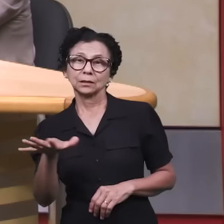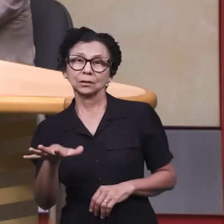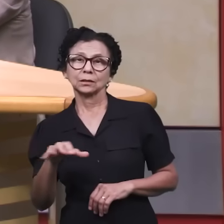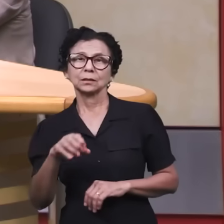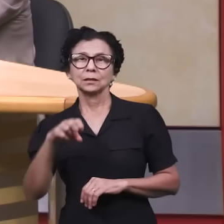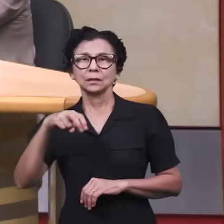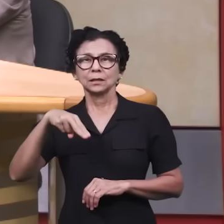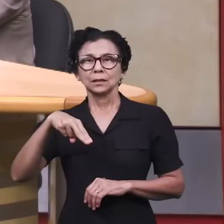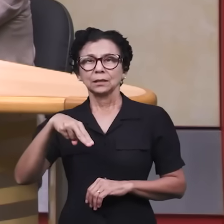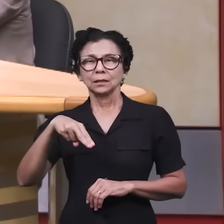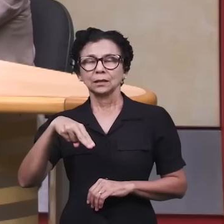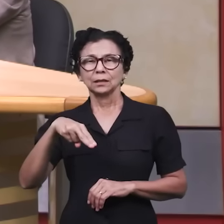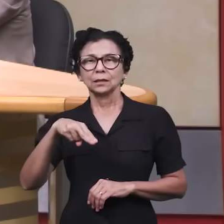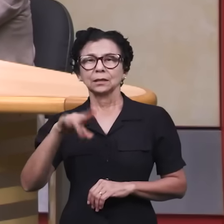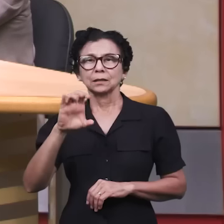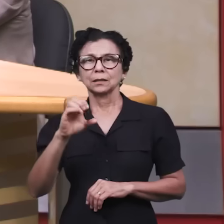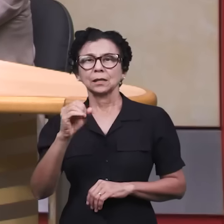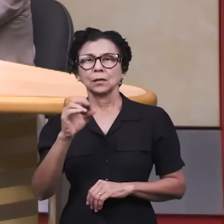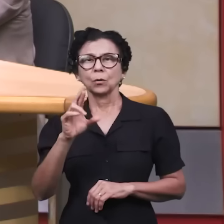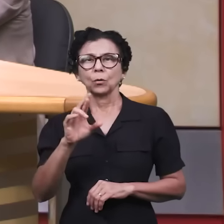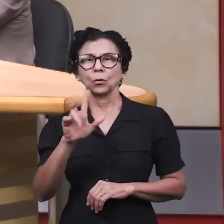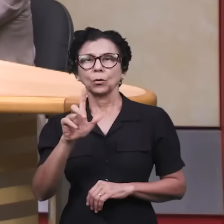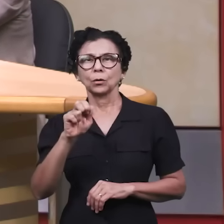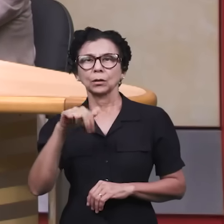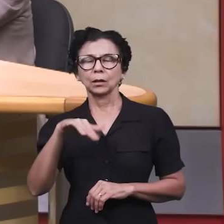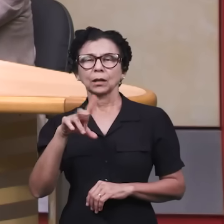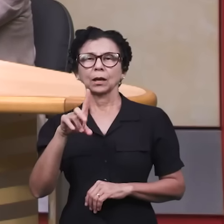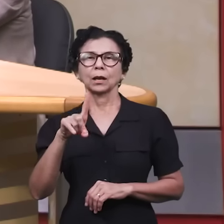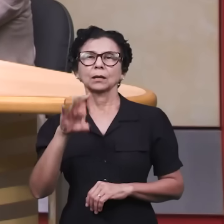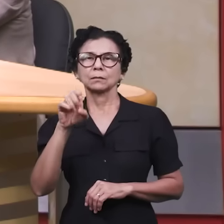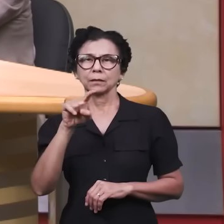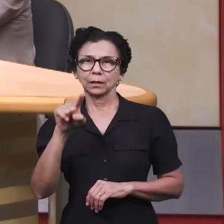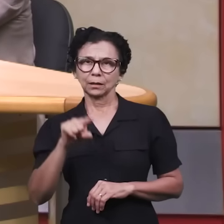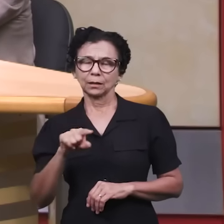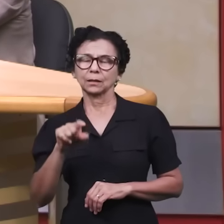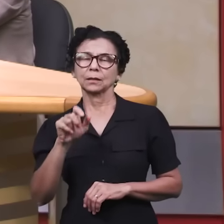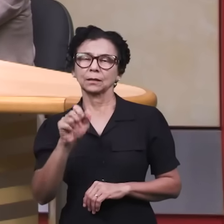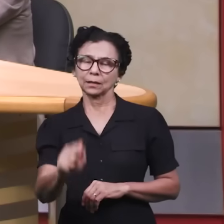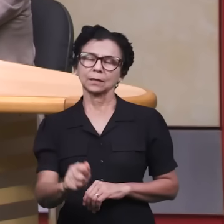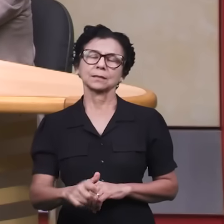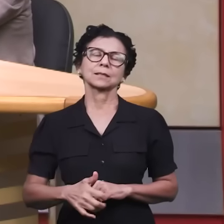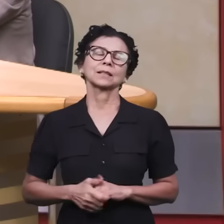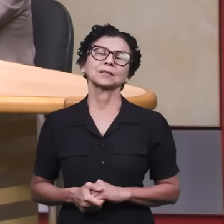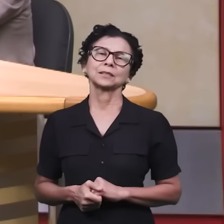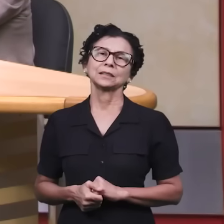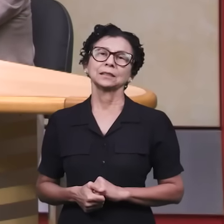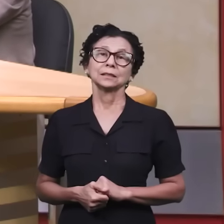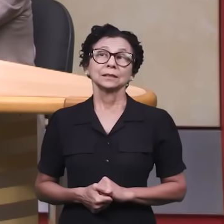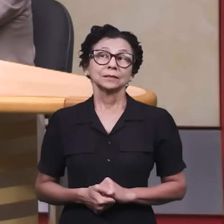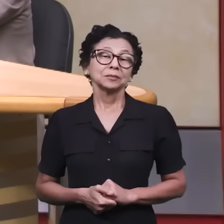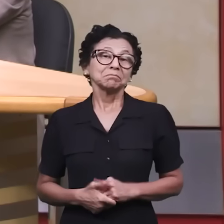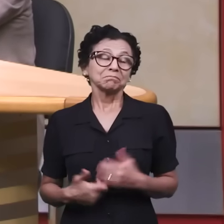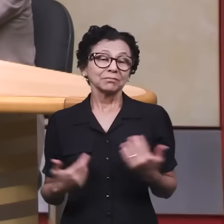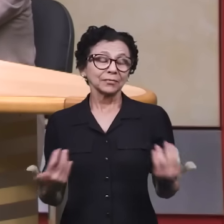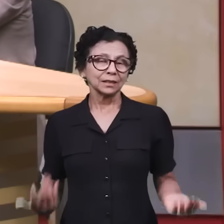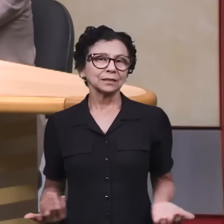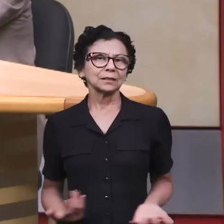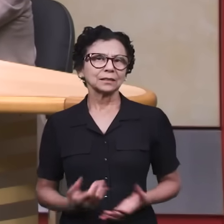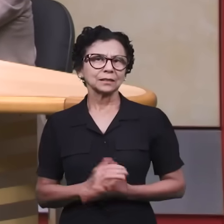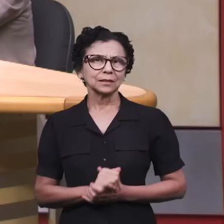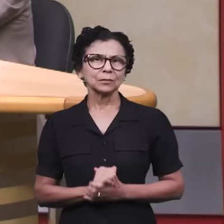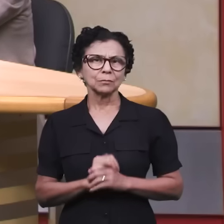então eles falam essa língua neerlandesa. Não é o holandês realmente. Mas você veja que é realmente uma participação